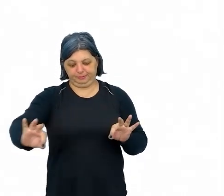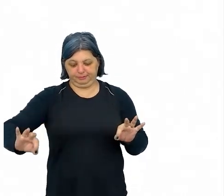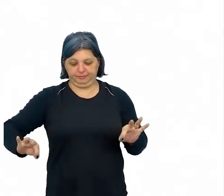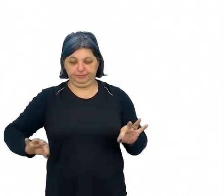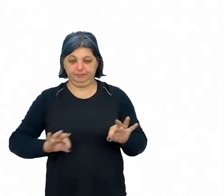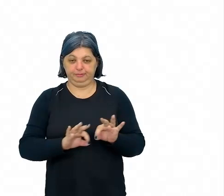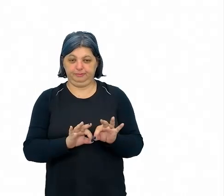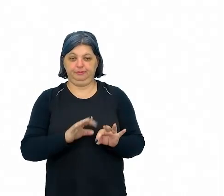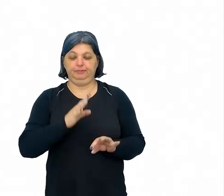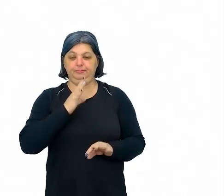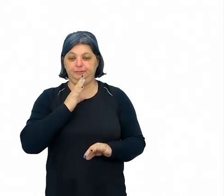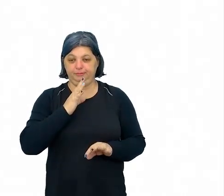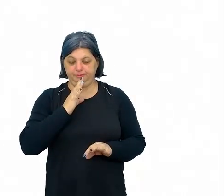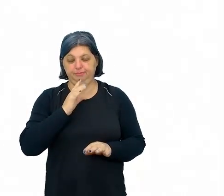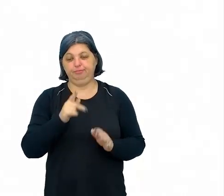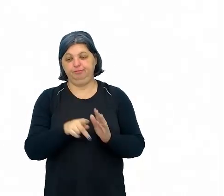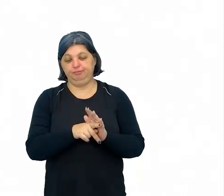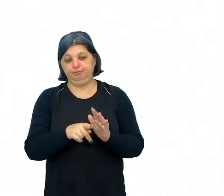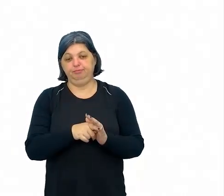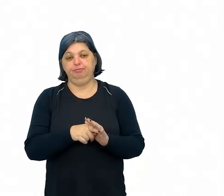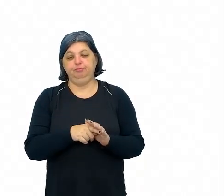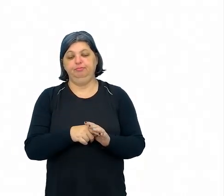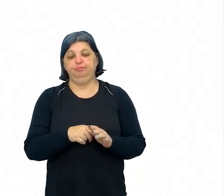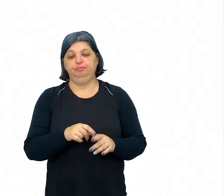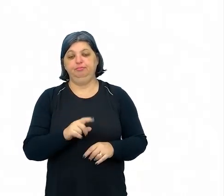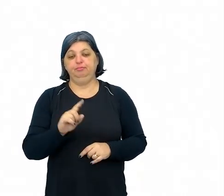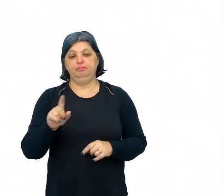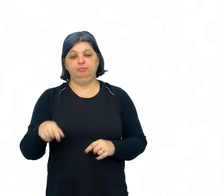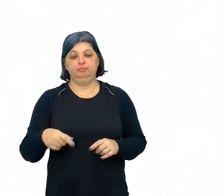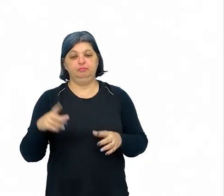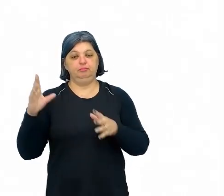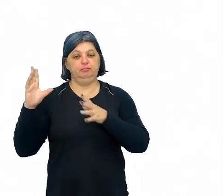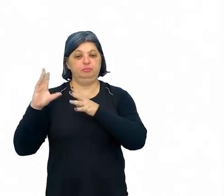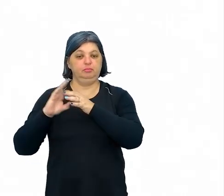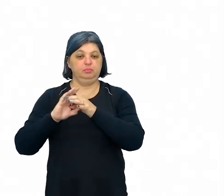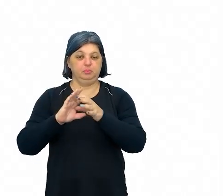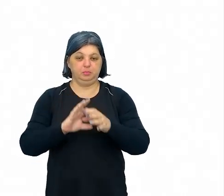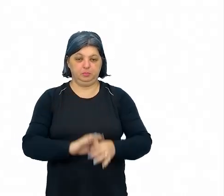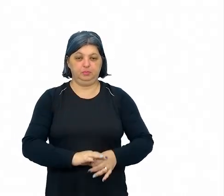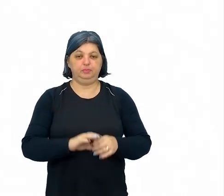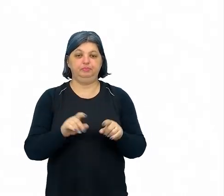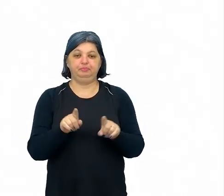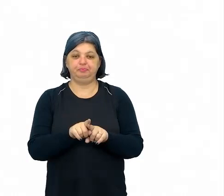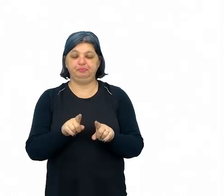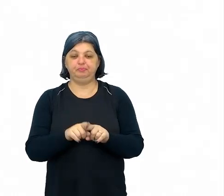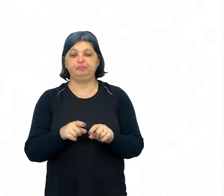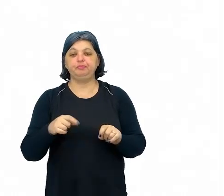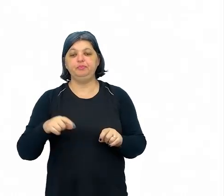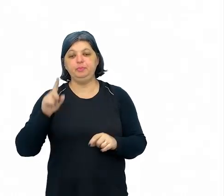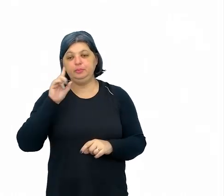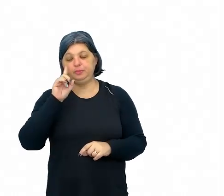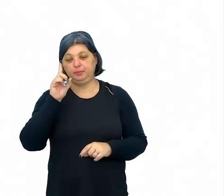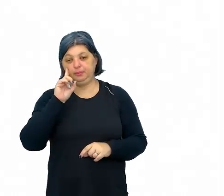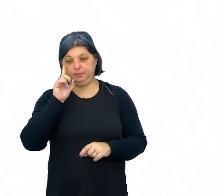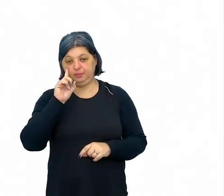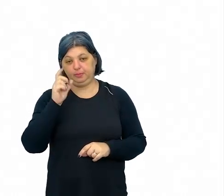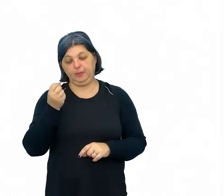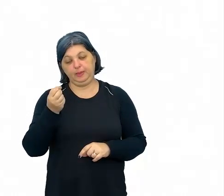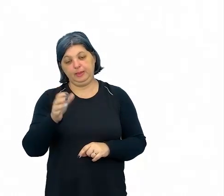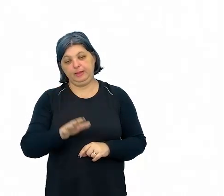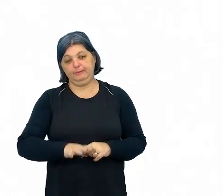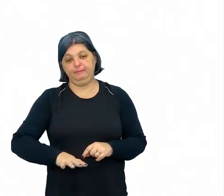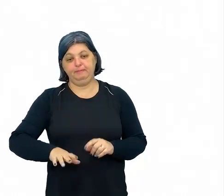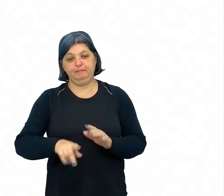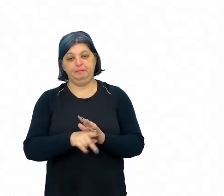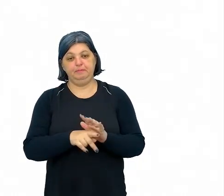que envolvam medidas de grandeza, inseridas em contextos oriundos de situações cotidianas ou de outras áreas